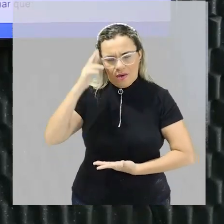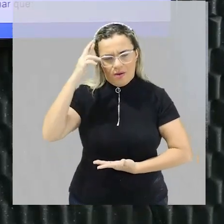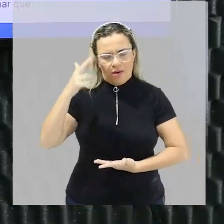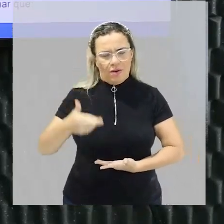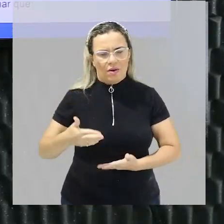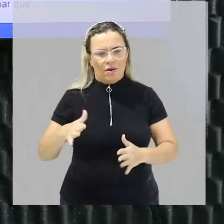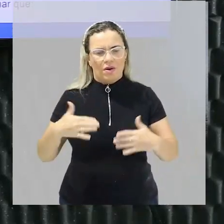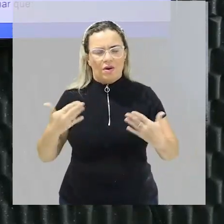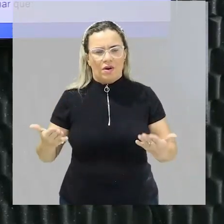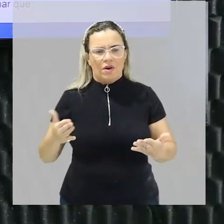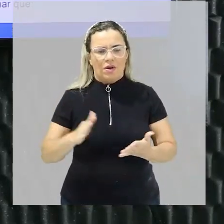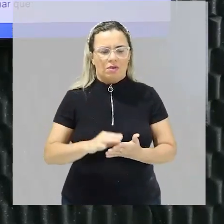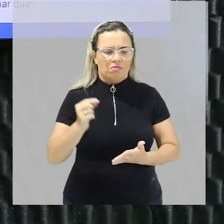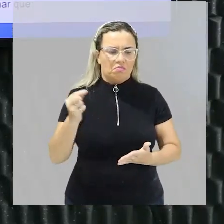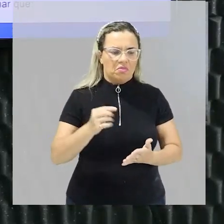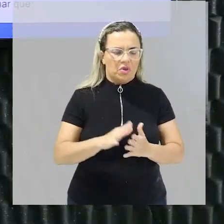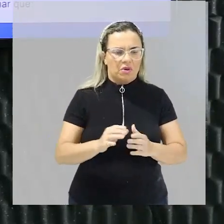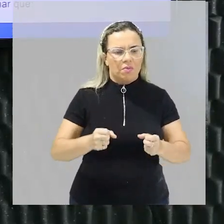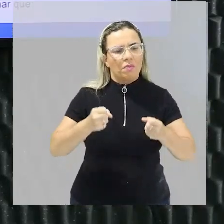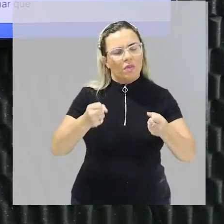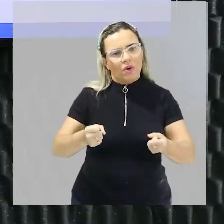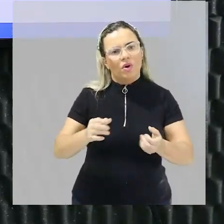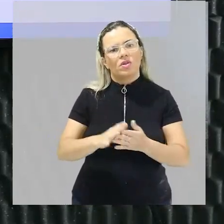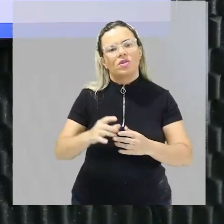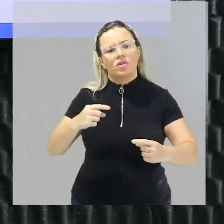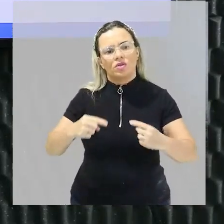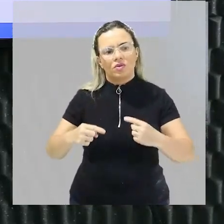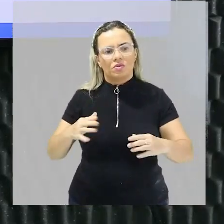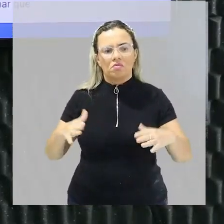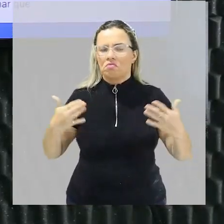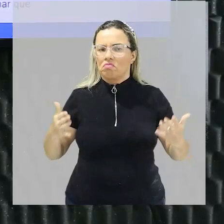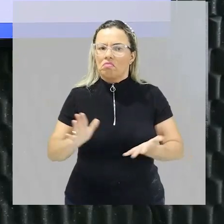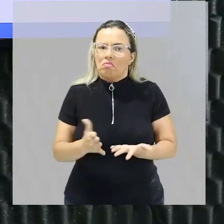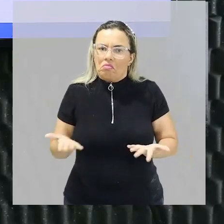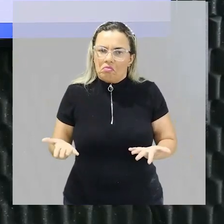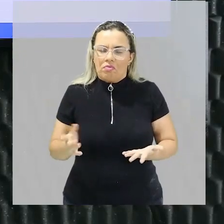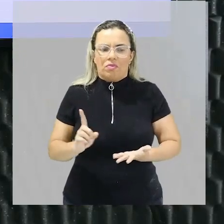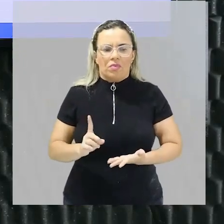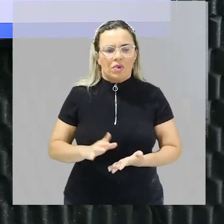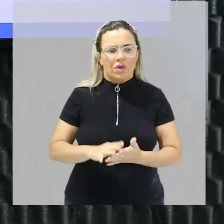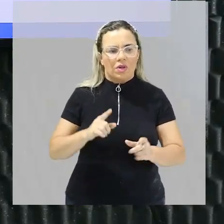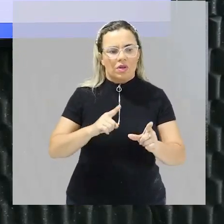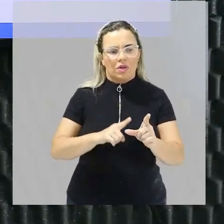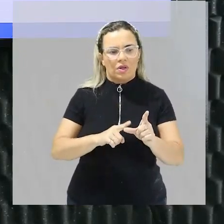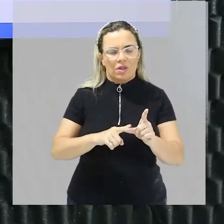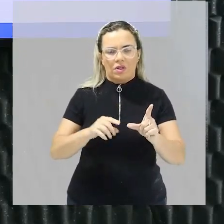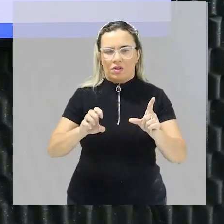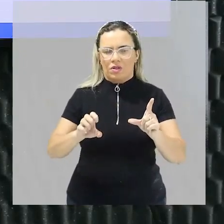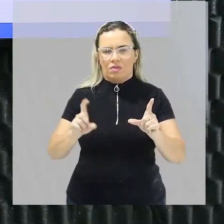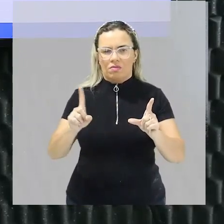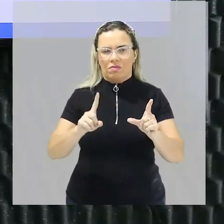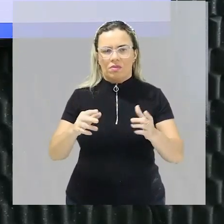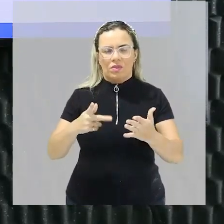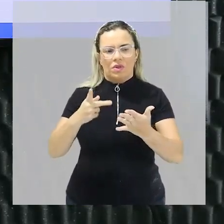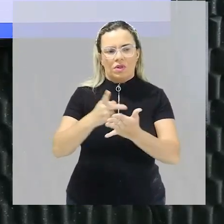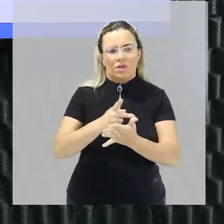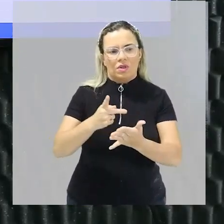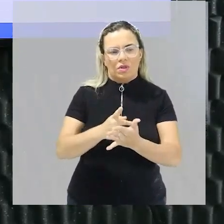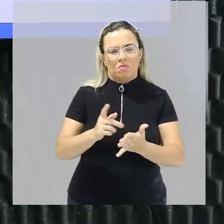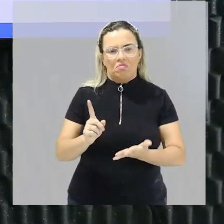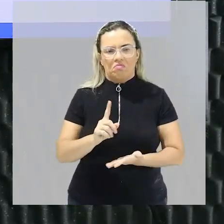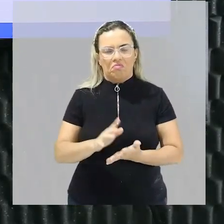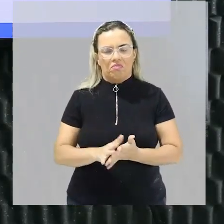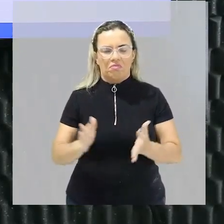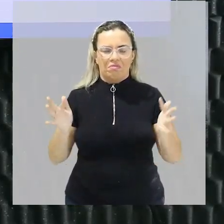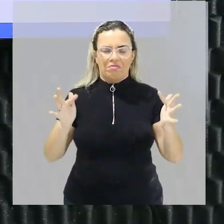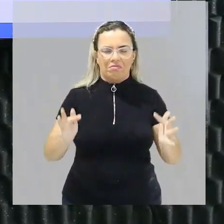e tirando da possibilidade de discussão. Então, a nossa querida letra E também não vai apontar com tanta